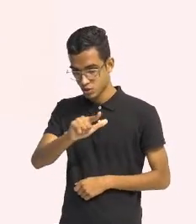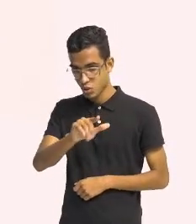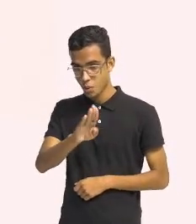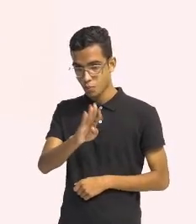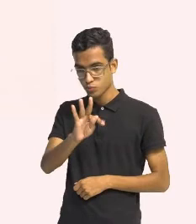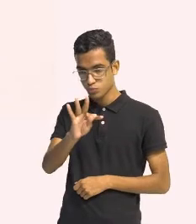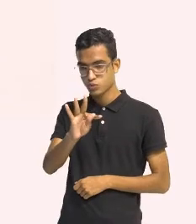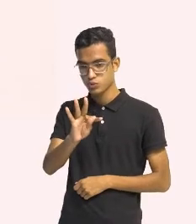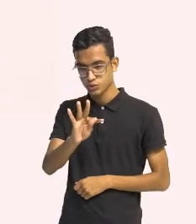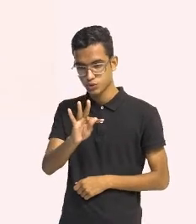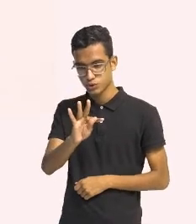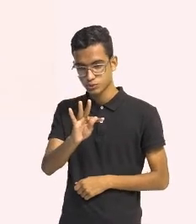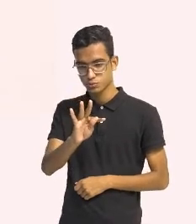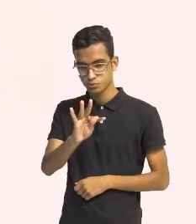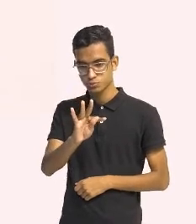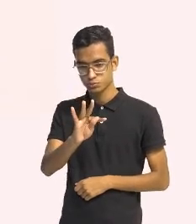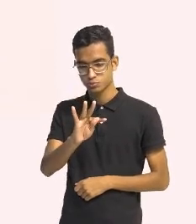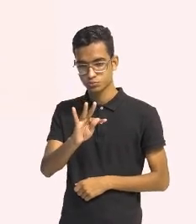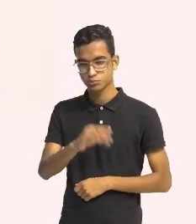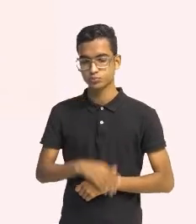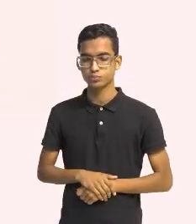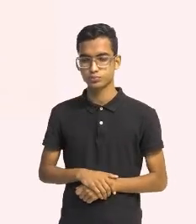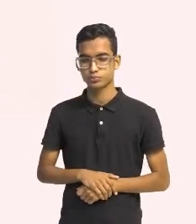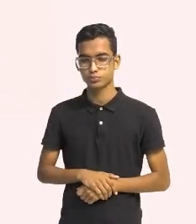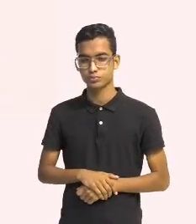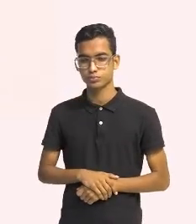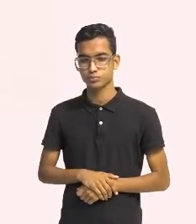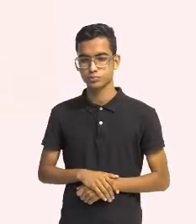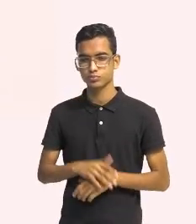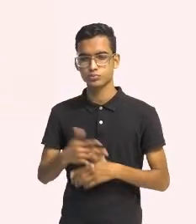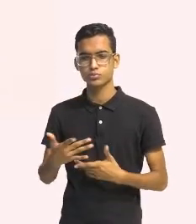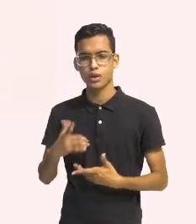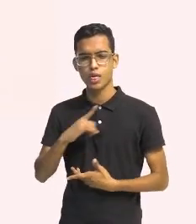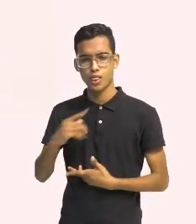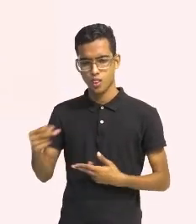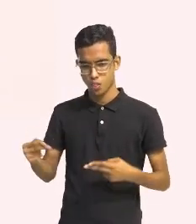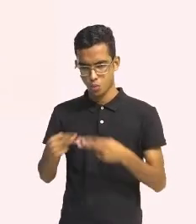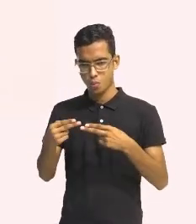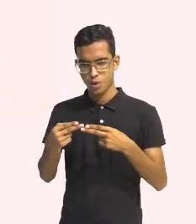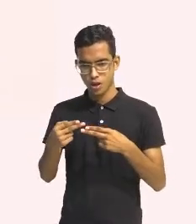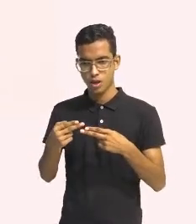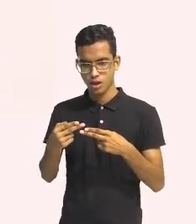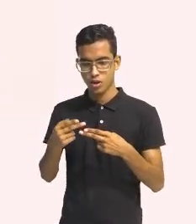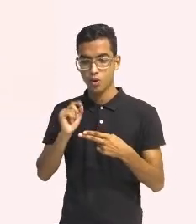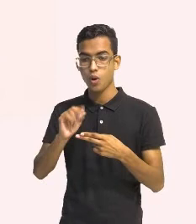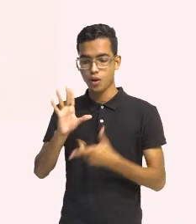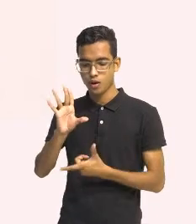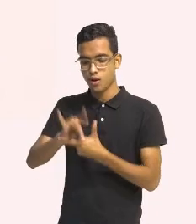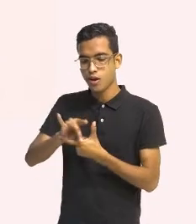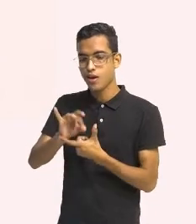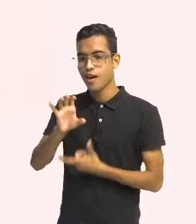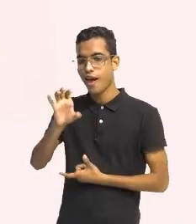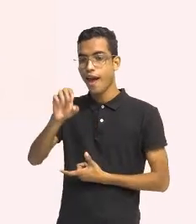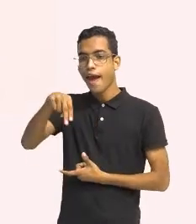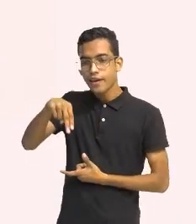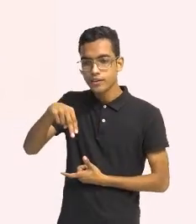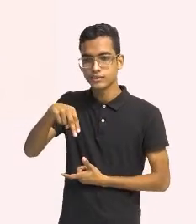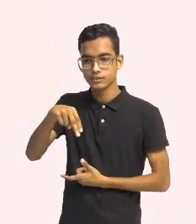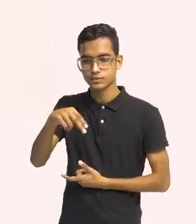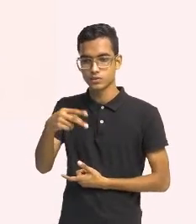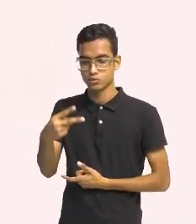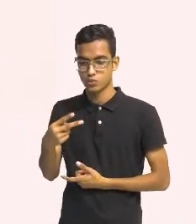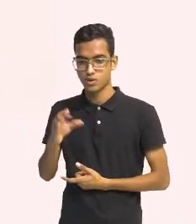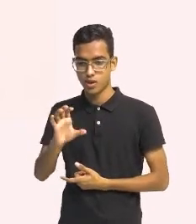Tem uma dupla? Tem. Então, qual é o infixo? EN. Não esqueçam de colocar onde está a dupla. Acho que não vai dar o